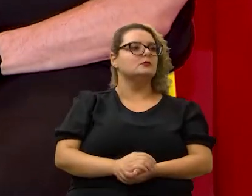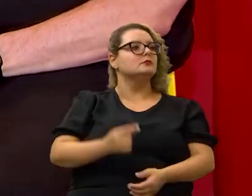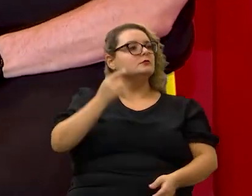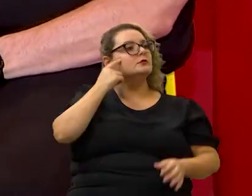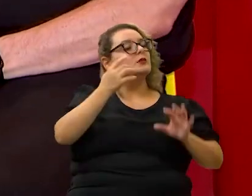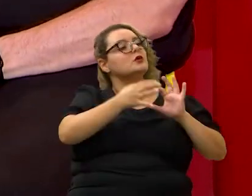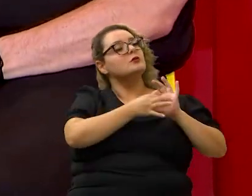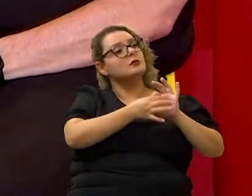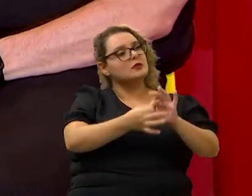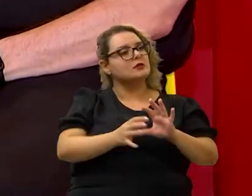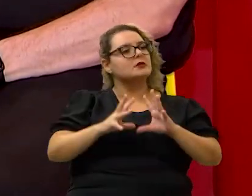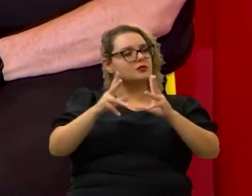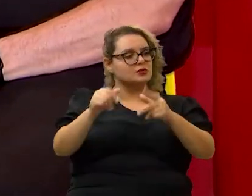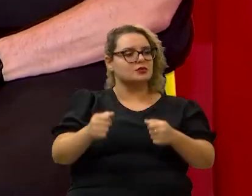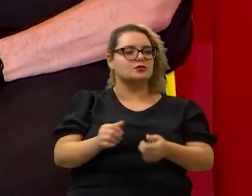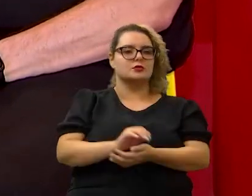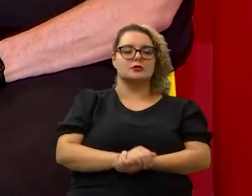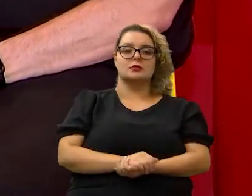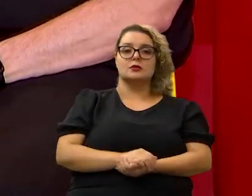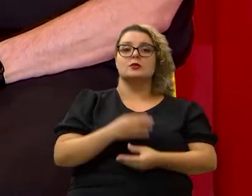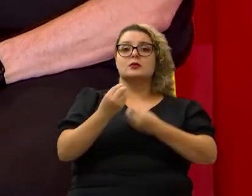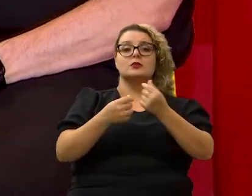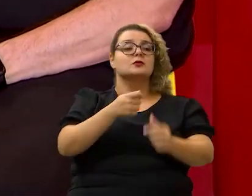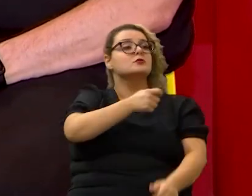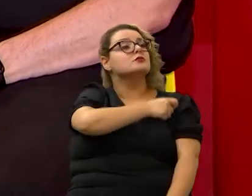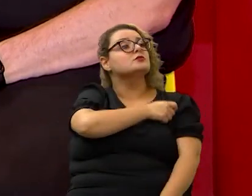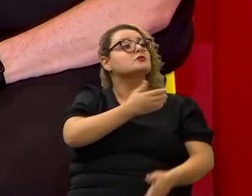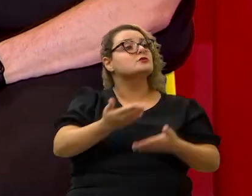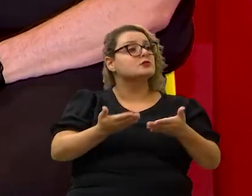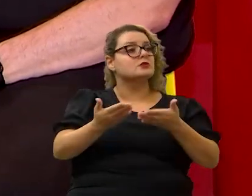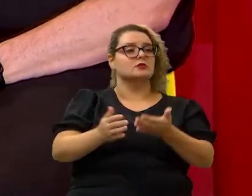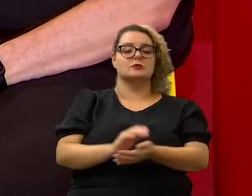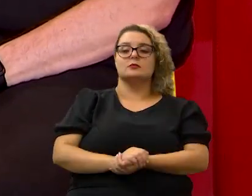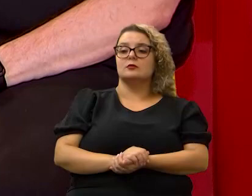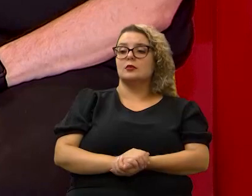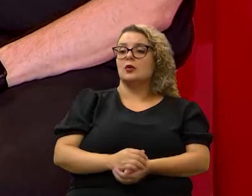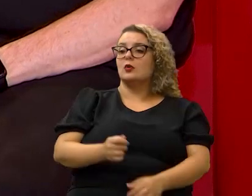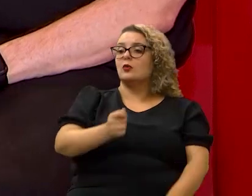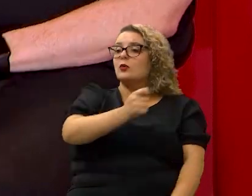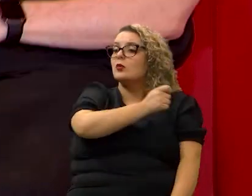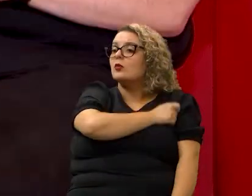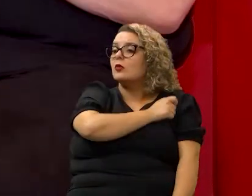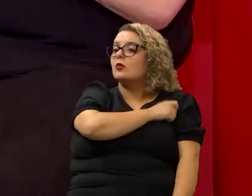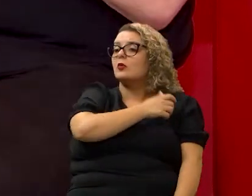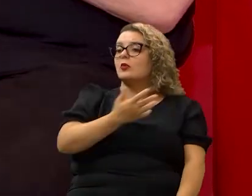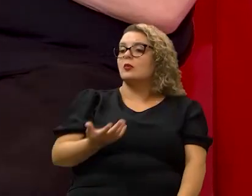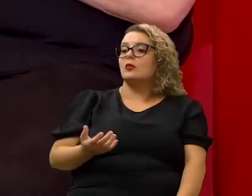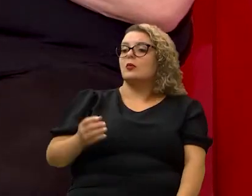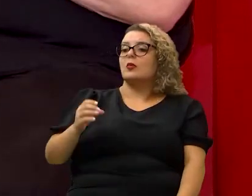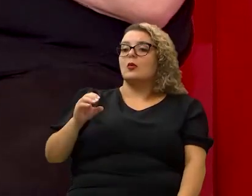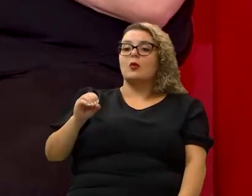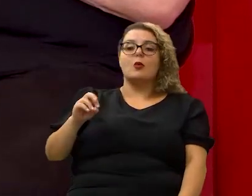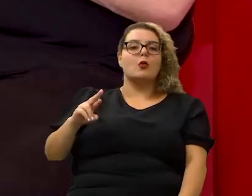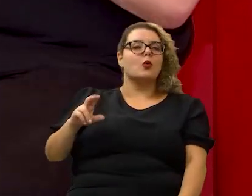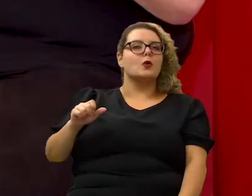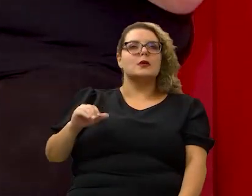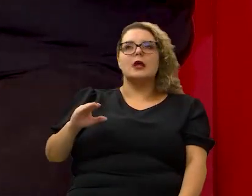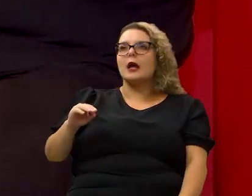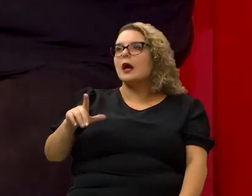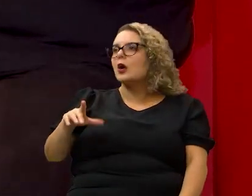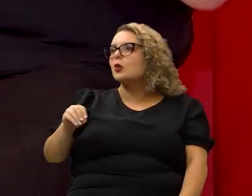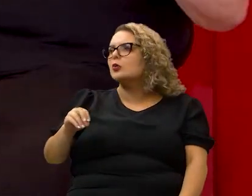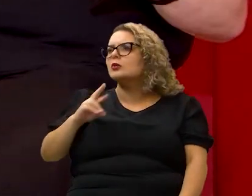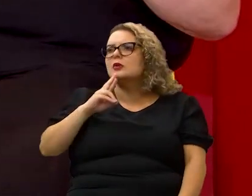contexto geral, como os alunos estão lidando? Eles estão lidando como se fosse um oráculo, sabe? Assim, olha,